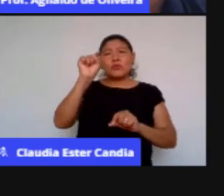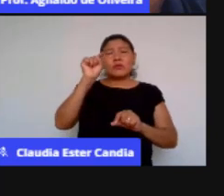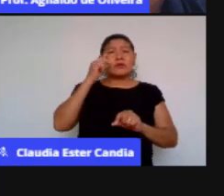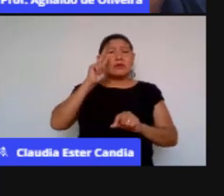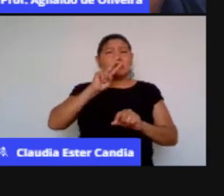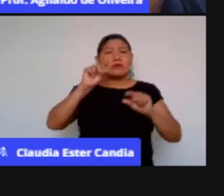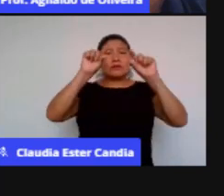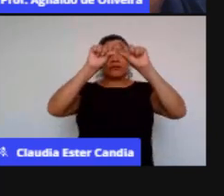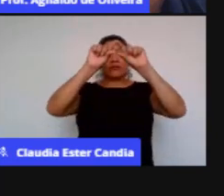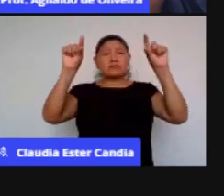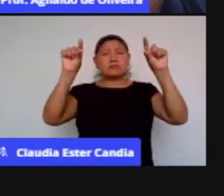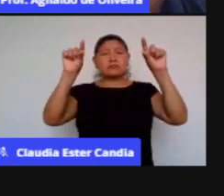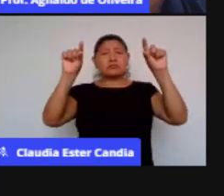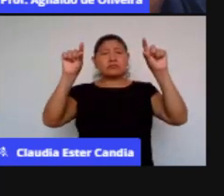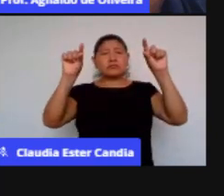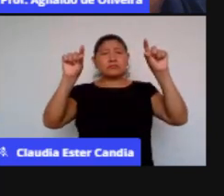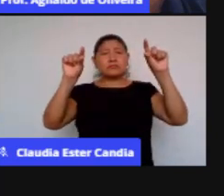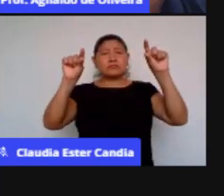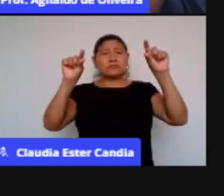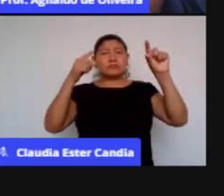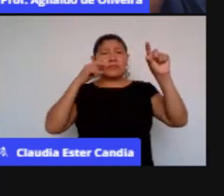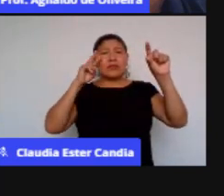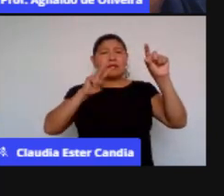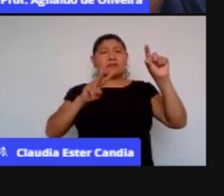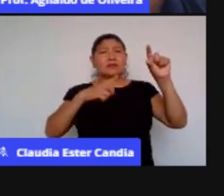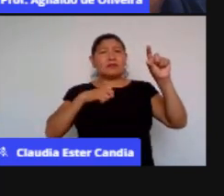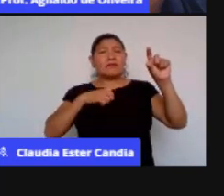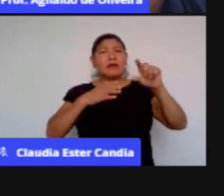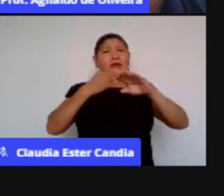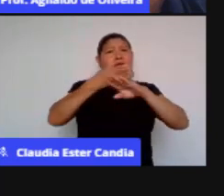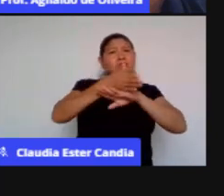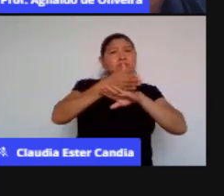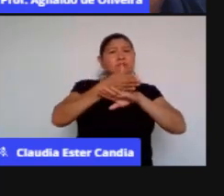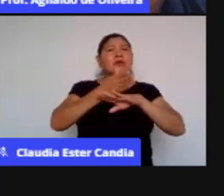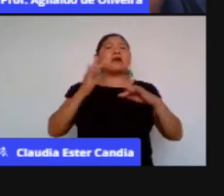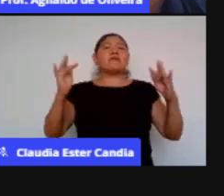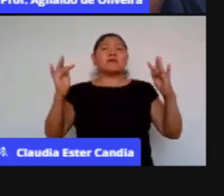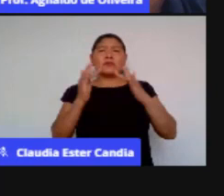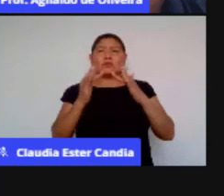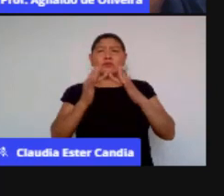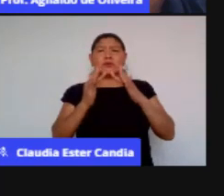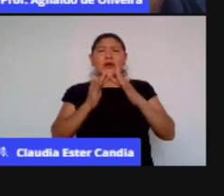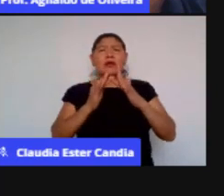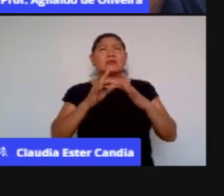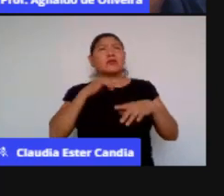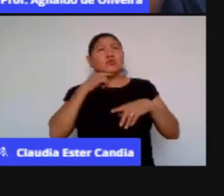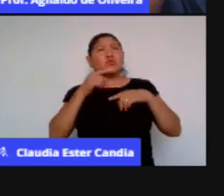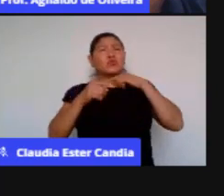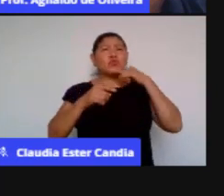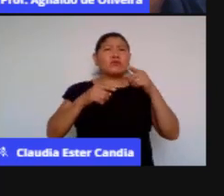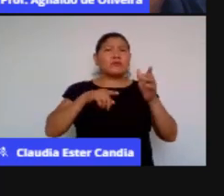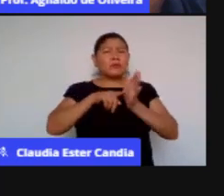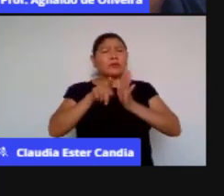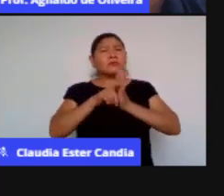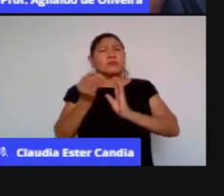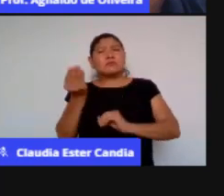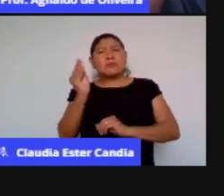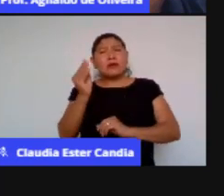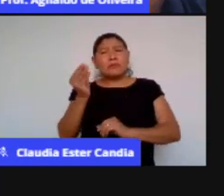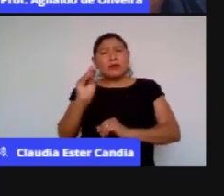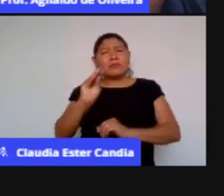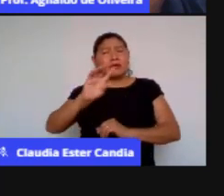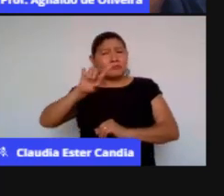o blog, para que possa entrar em contato com nós. Deixa ali a sua pergunta, ação, que automaticamente